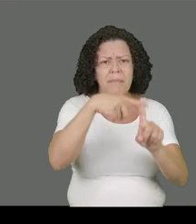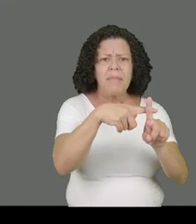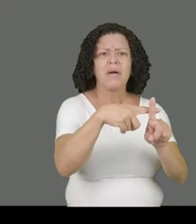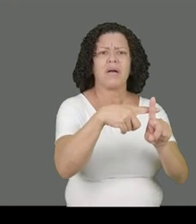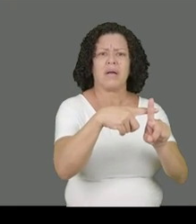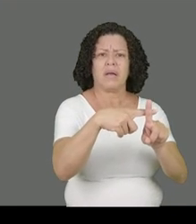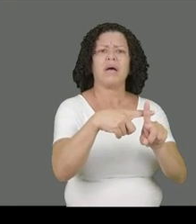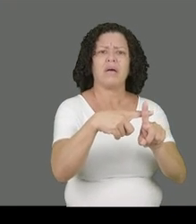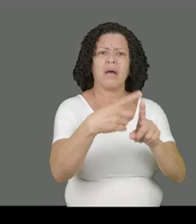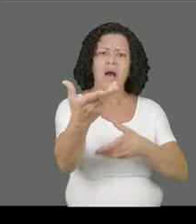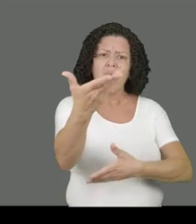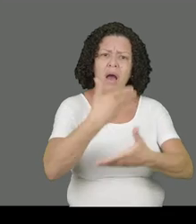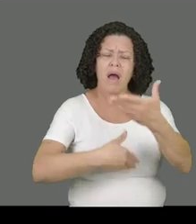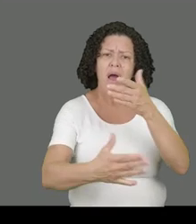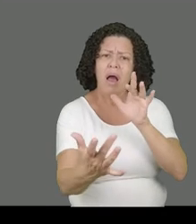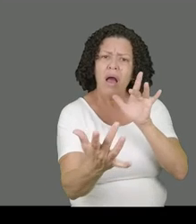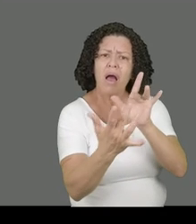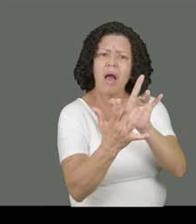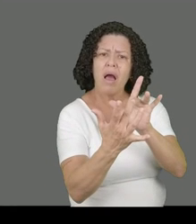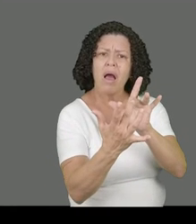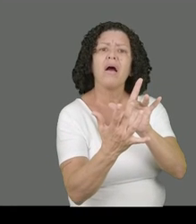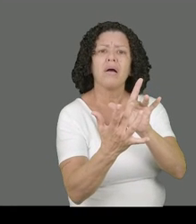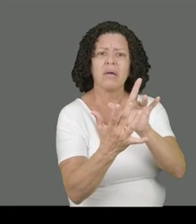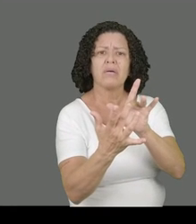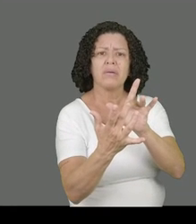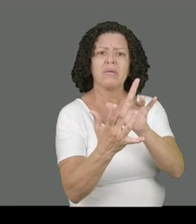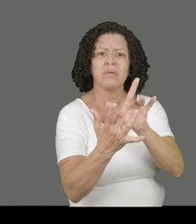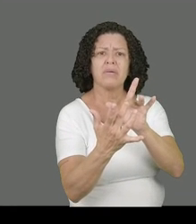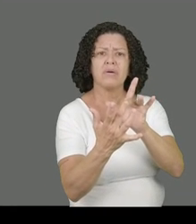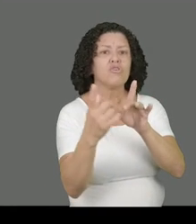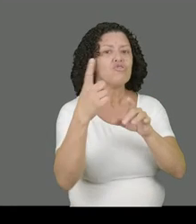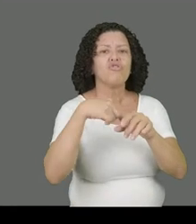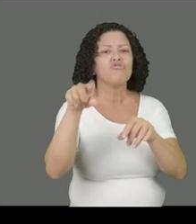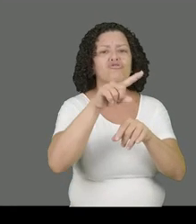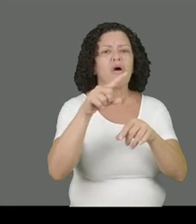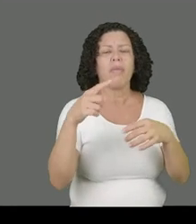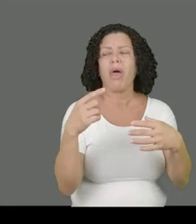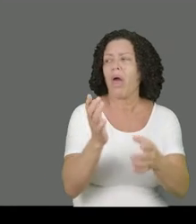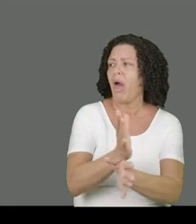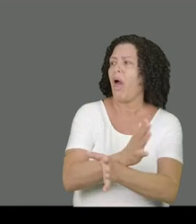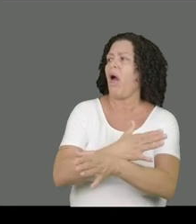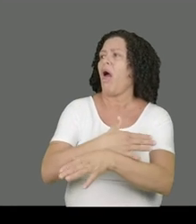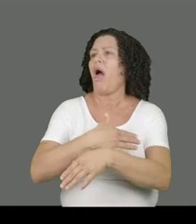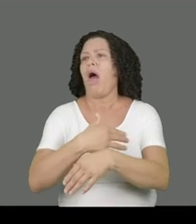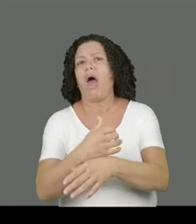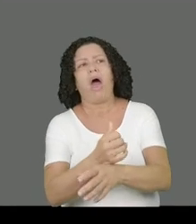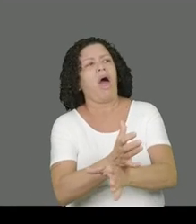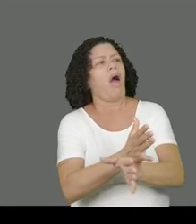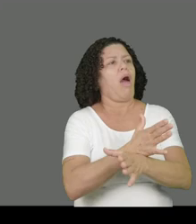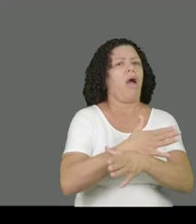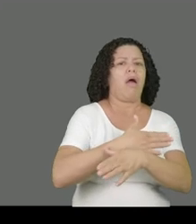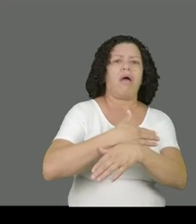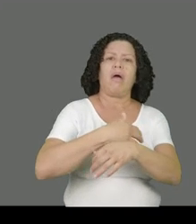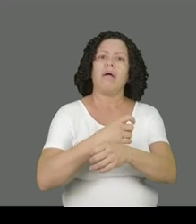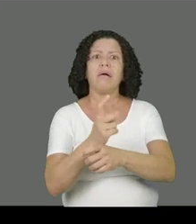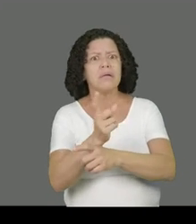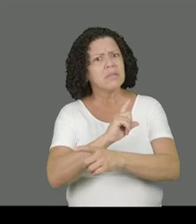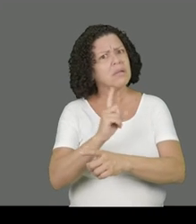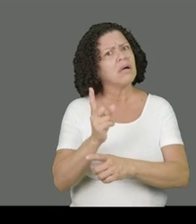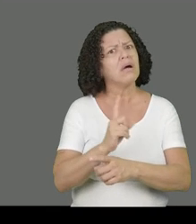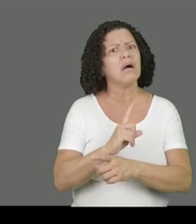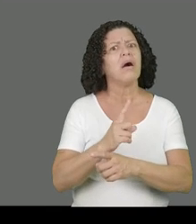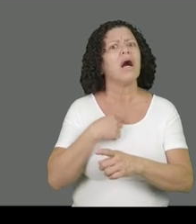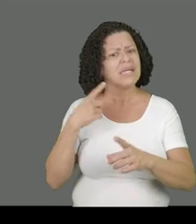forma positiva, que contemos uns com os outros. Não somos barco à deriva. Nós somos embarcações que